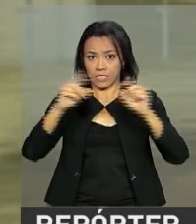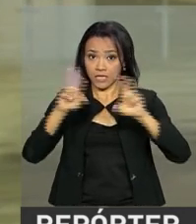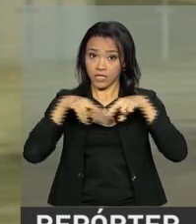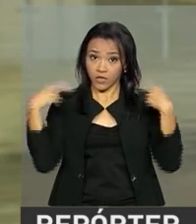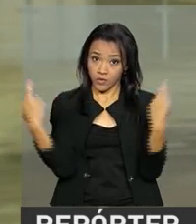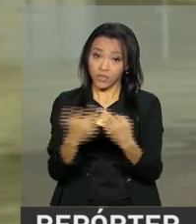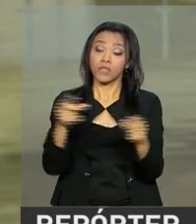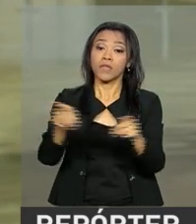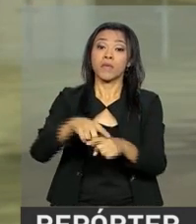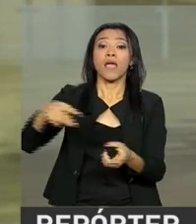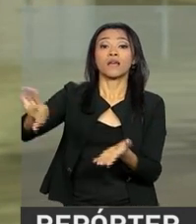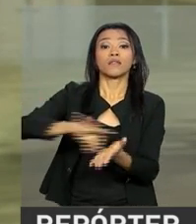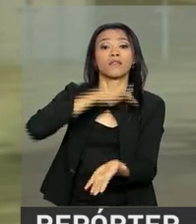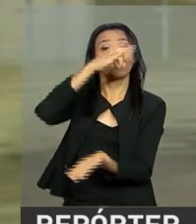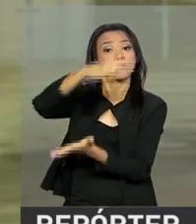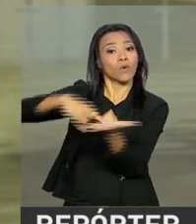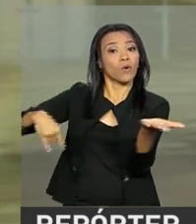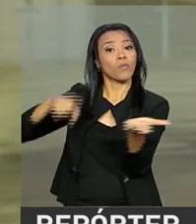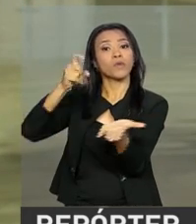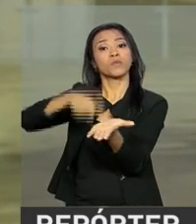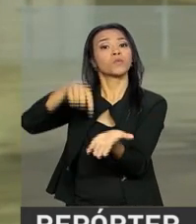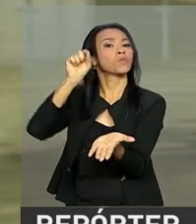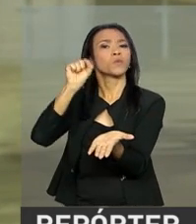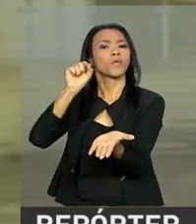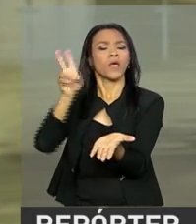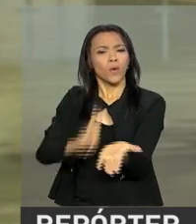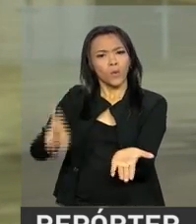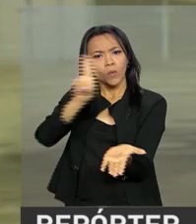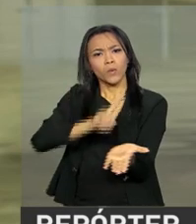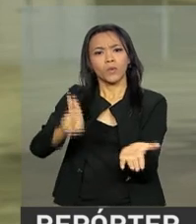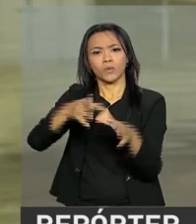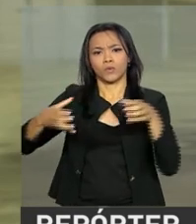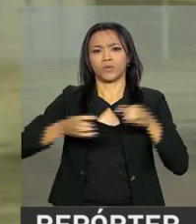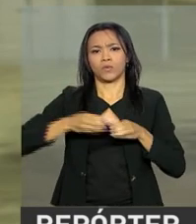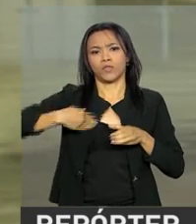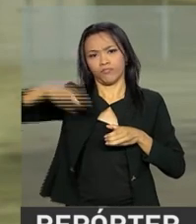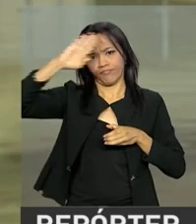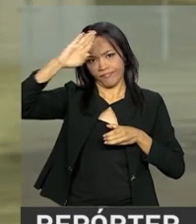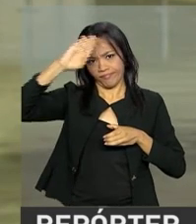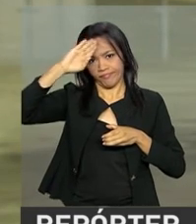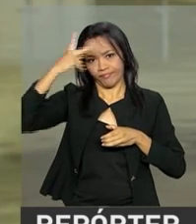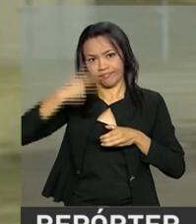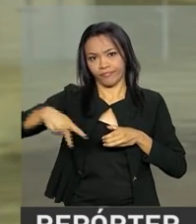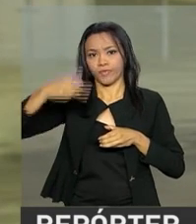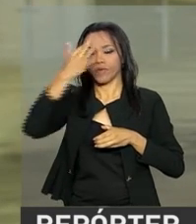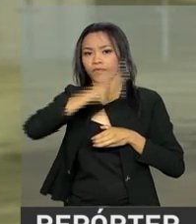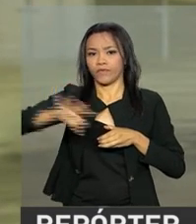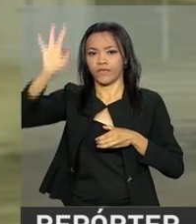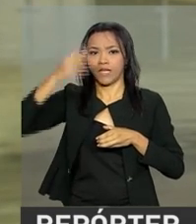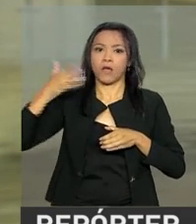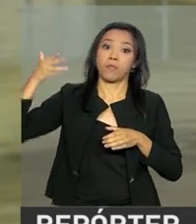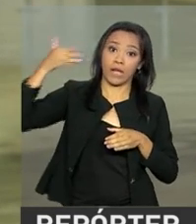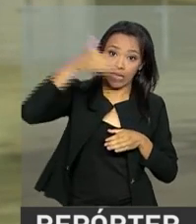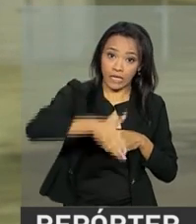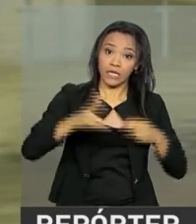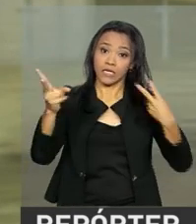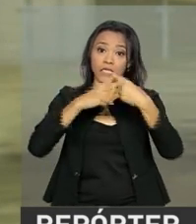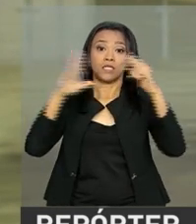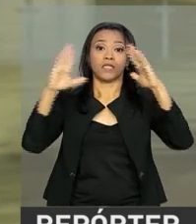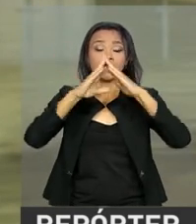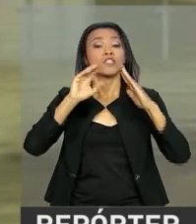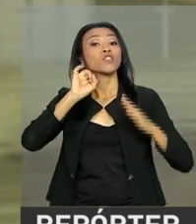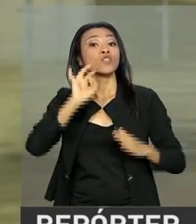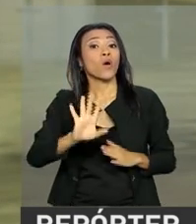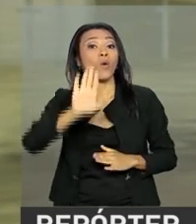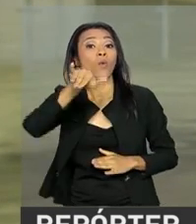termo de compromisso sobre o uso das forças armadas nos presídios estaduais. Mas isso só vai ocorrer quando houver um